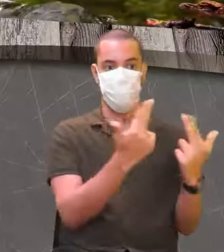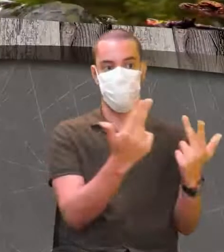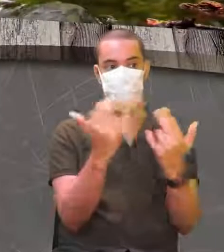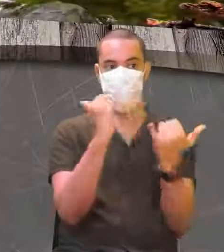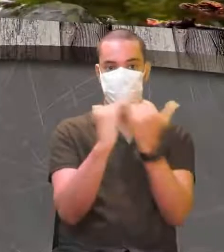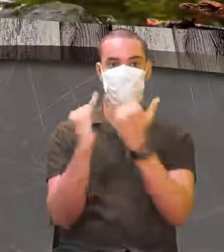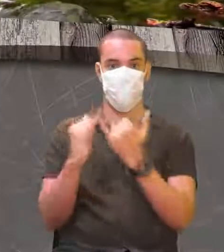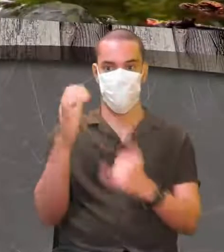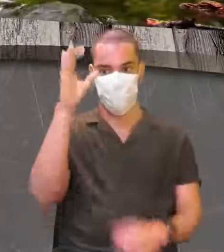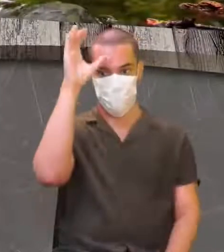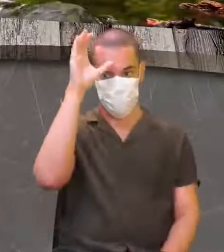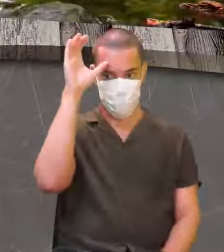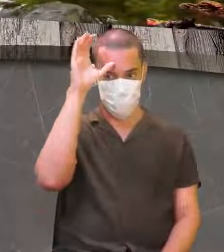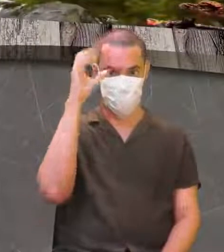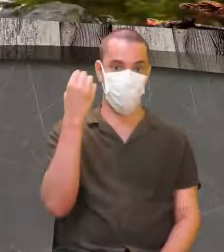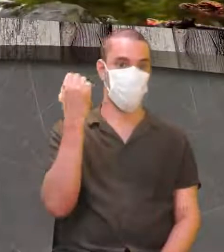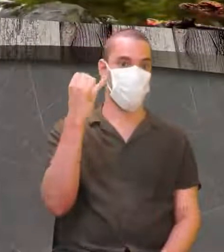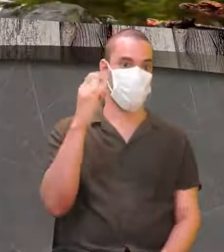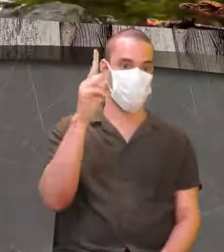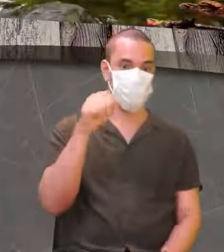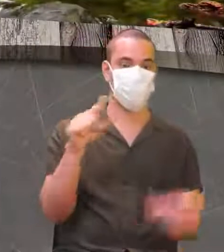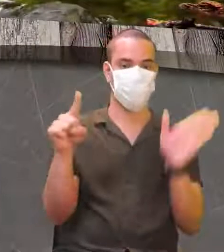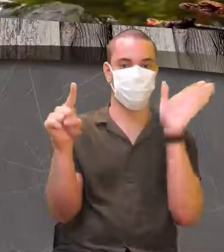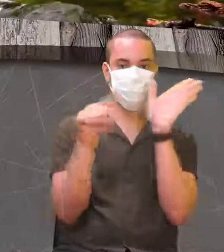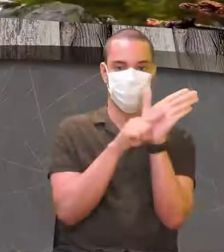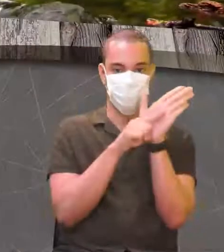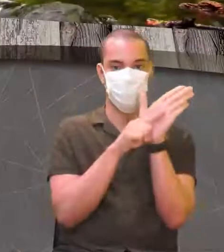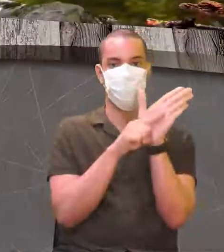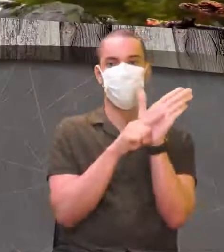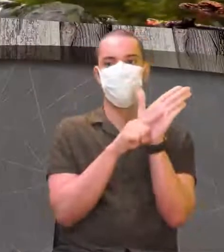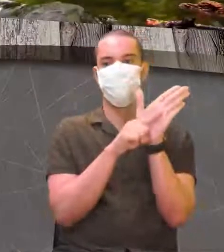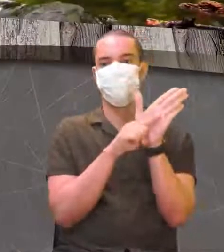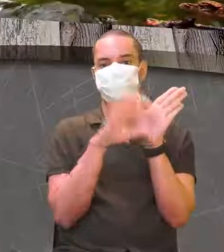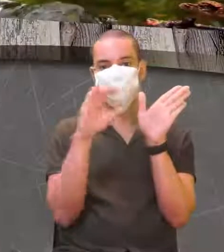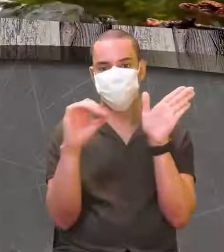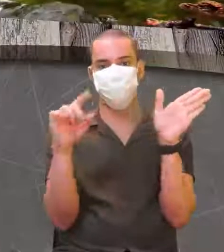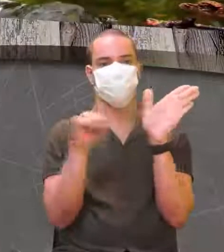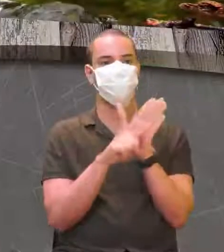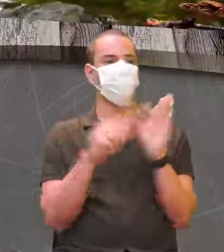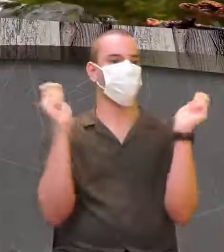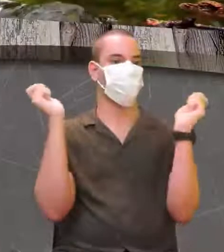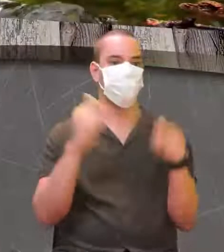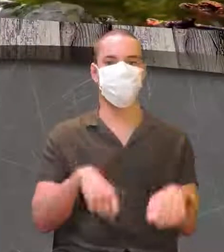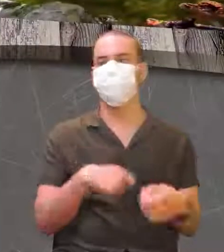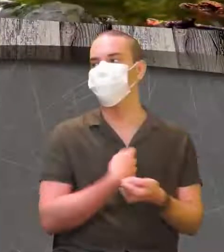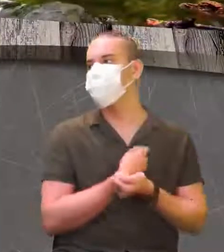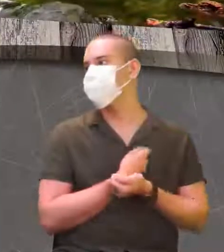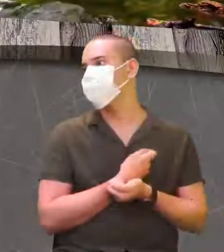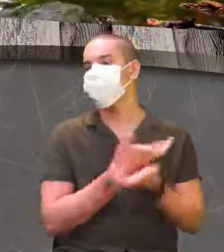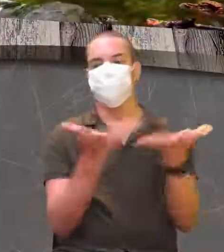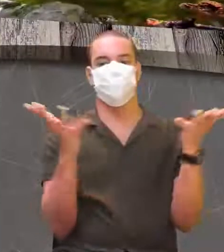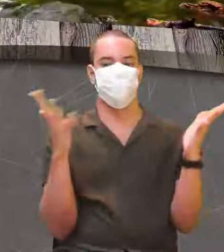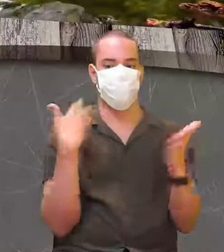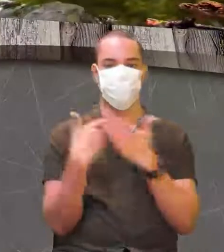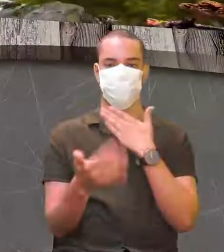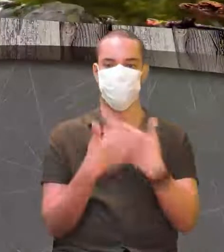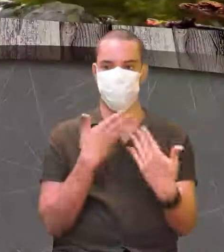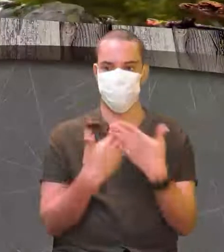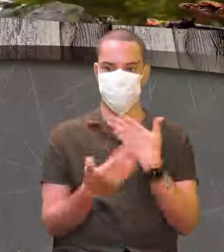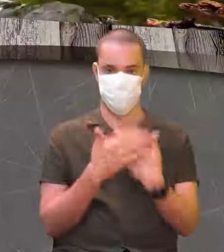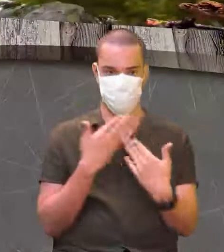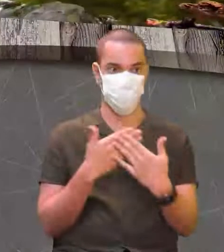essa consciência. Agora, se ele for negativo, aí sim ele pode doar para qualquer um, seja positivo ou seja